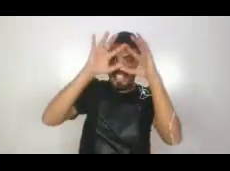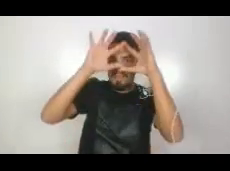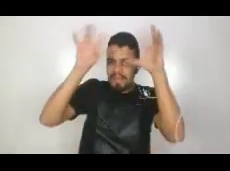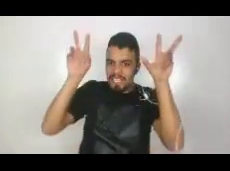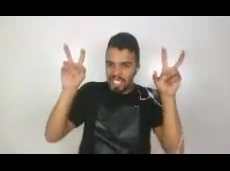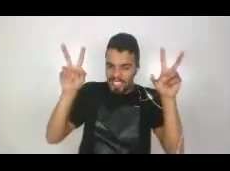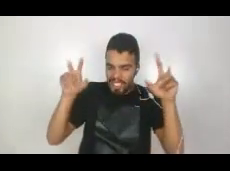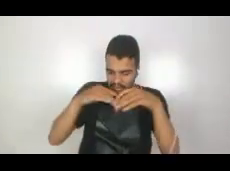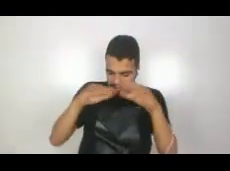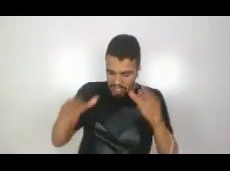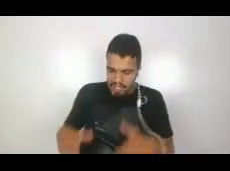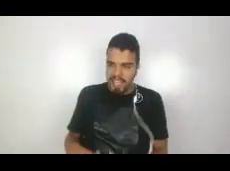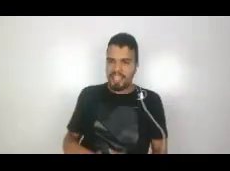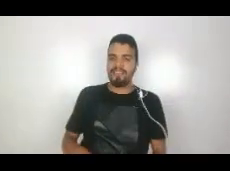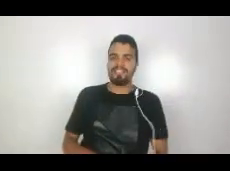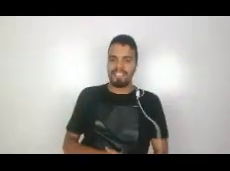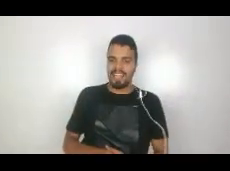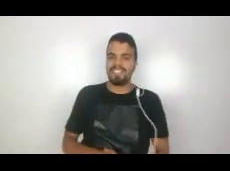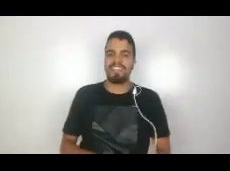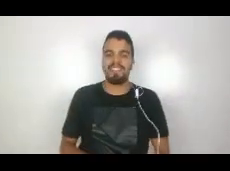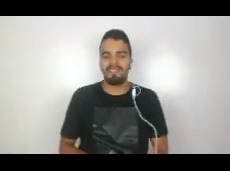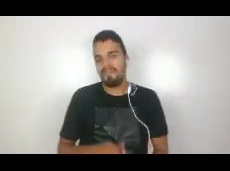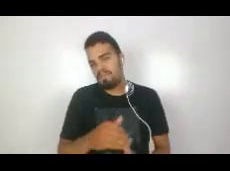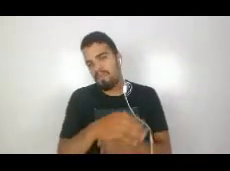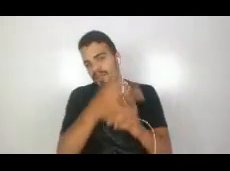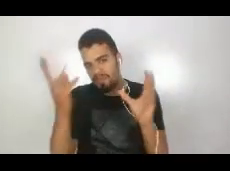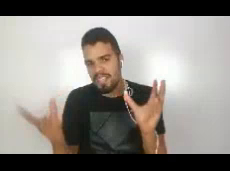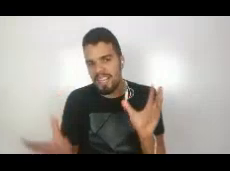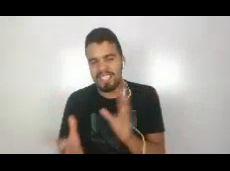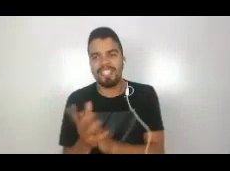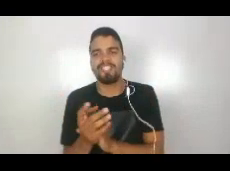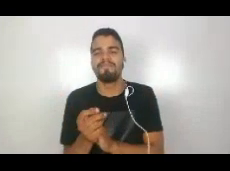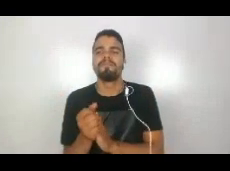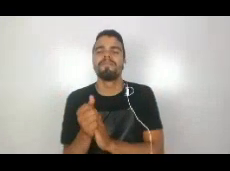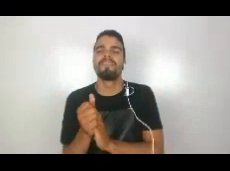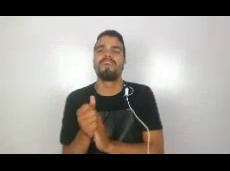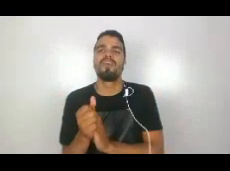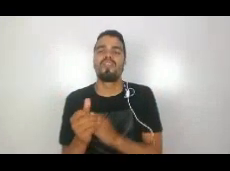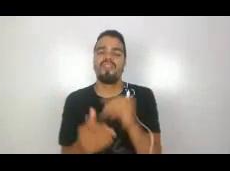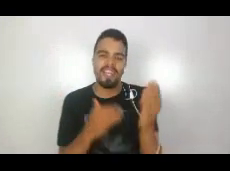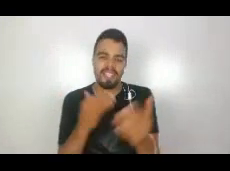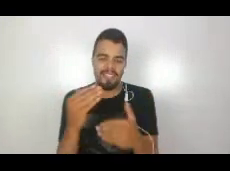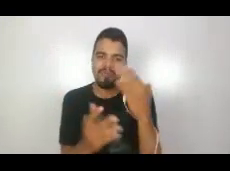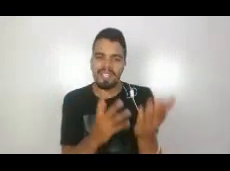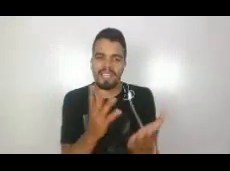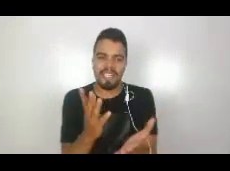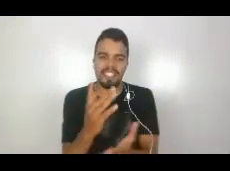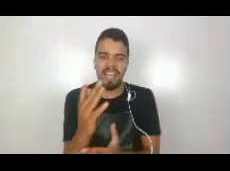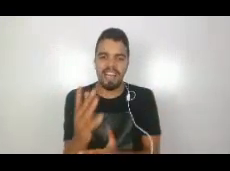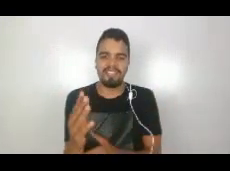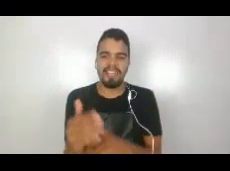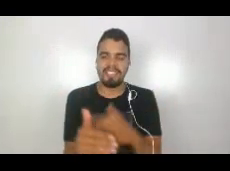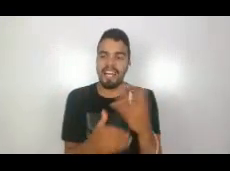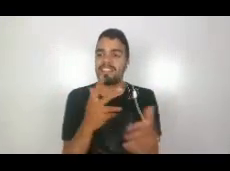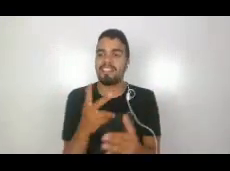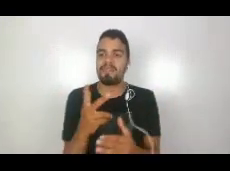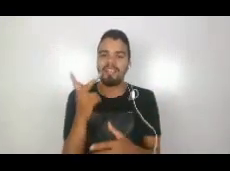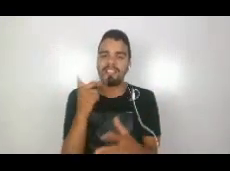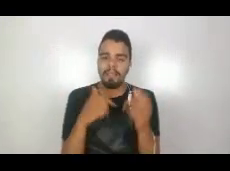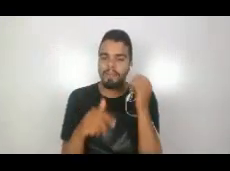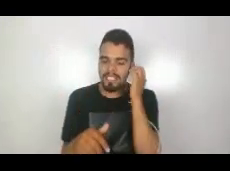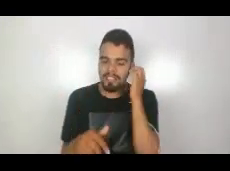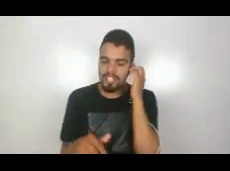ultrapassa esse limite, né, que a gente tem aqui ao sinalizar. Então, são possibilidades que a gente conhece no decorrer daqui das